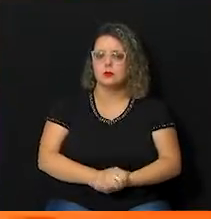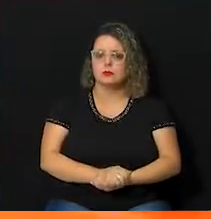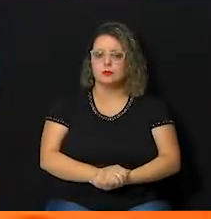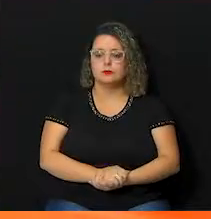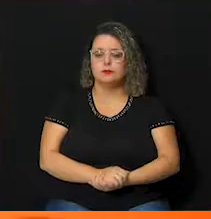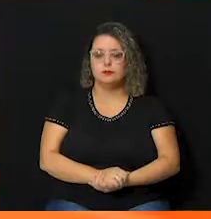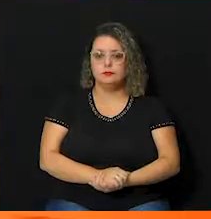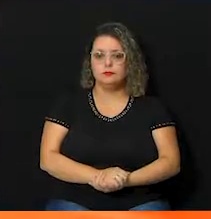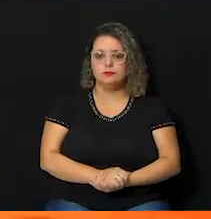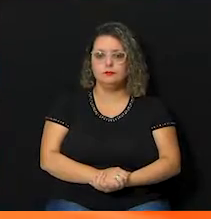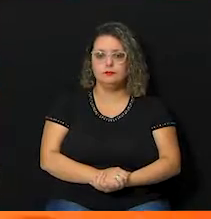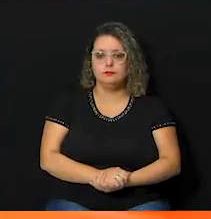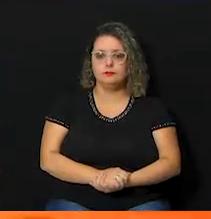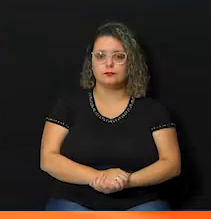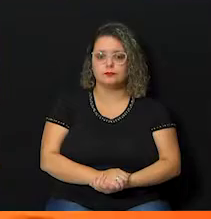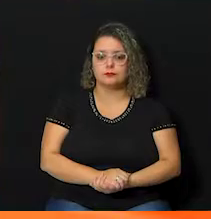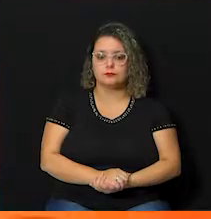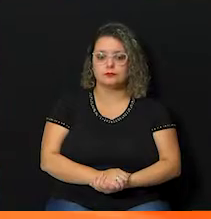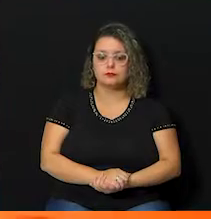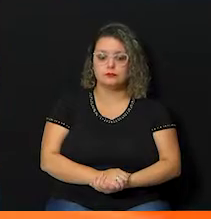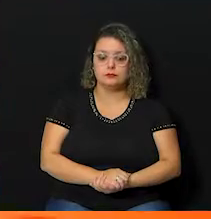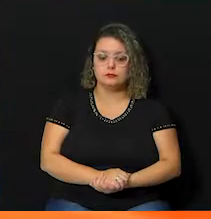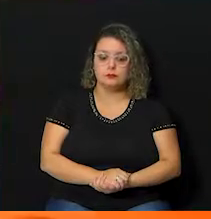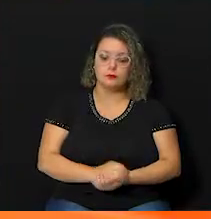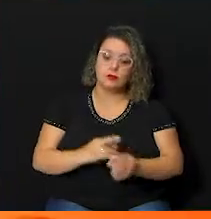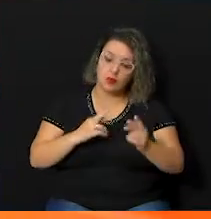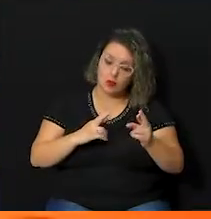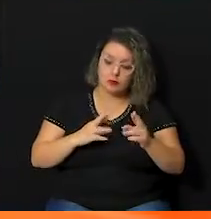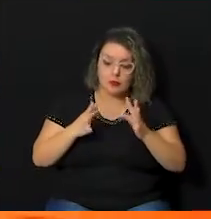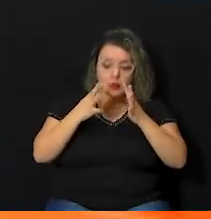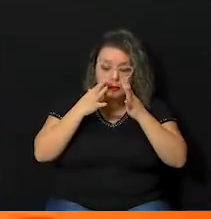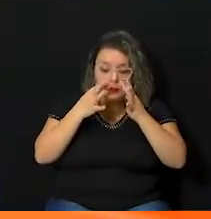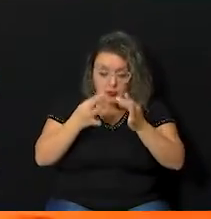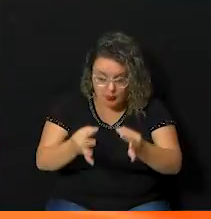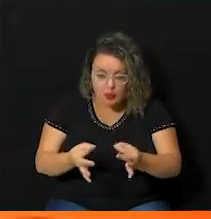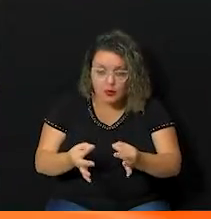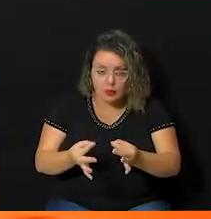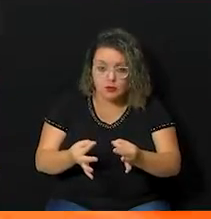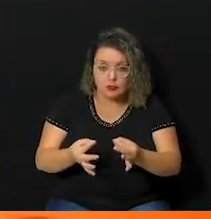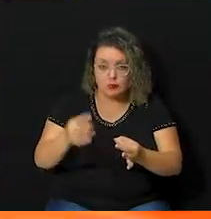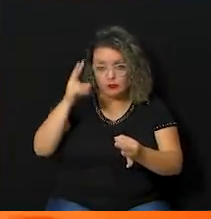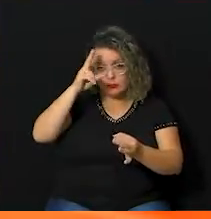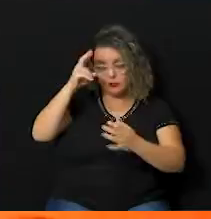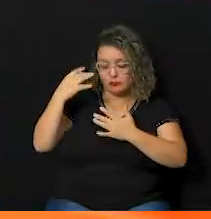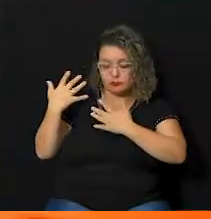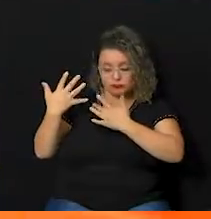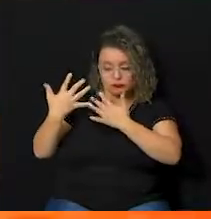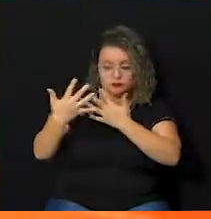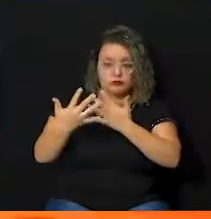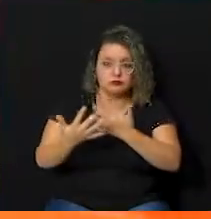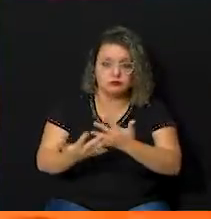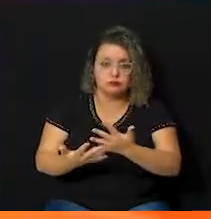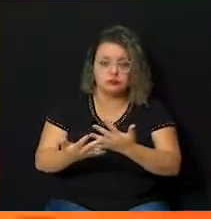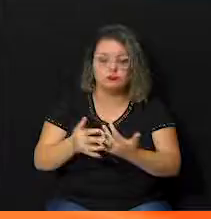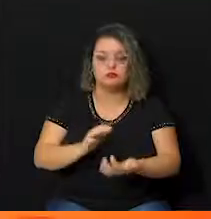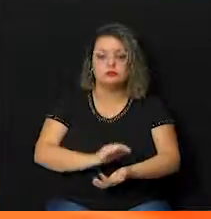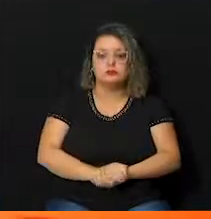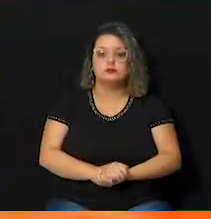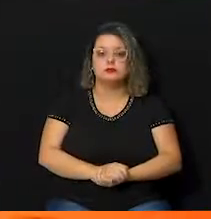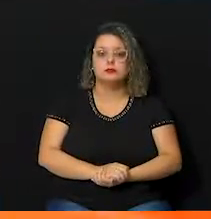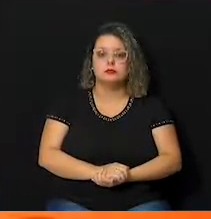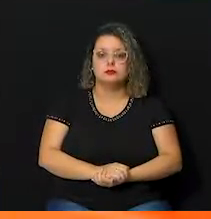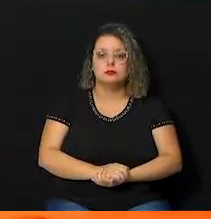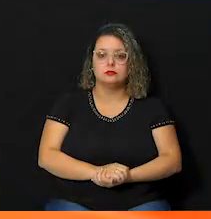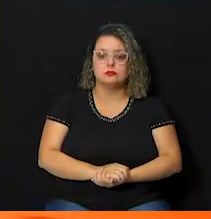Mas, ao mesmo tempo, eu espero que ele prenda bem a história, porque ele segue uma trama linear, né? Tem o seu ápice logo no